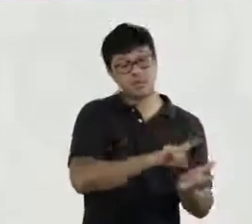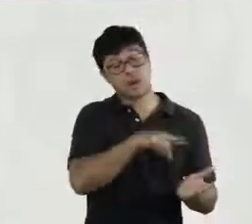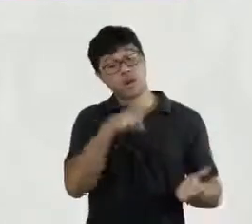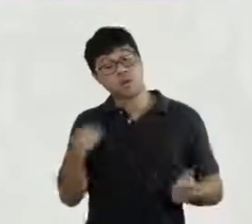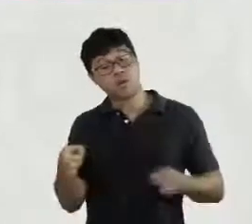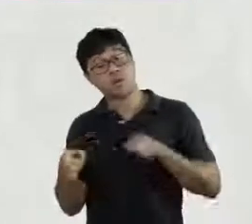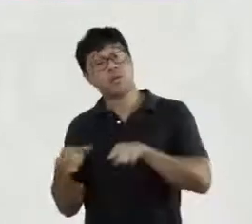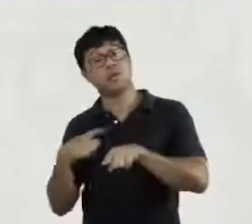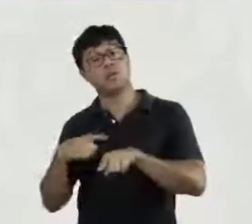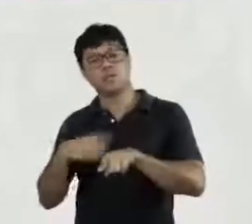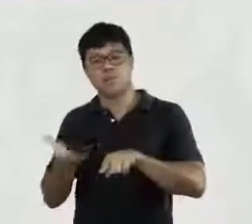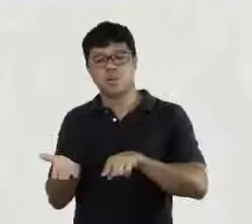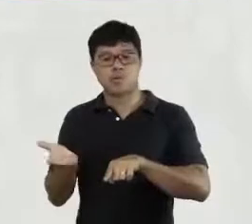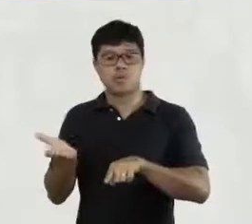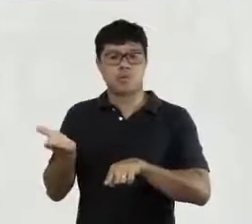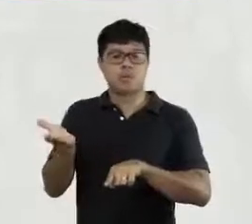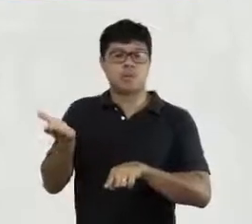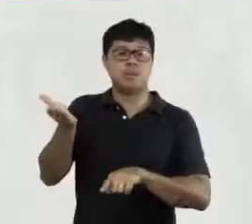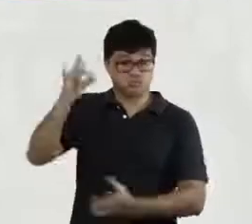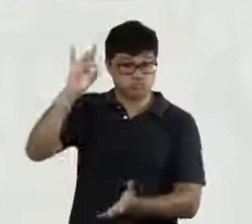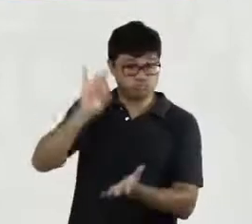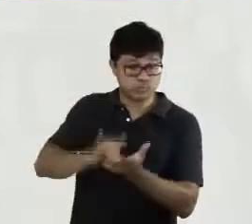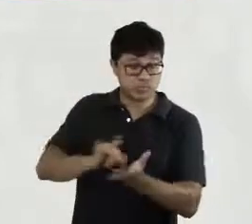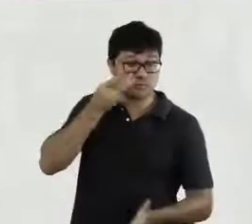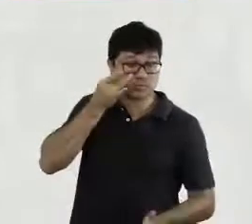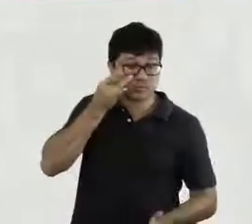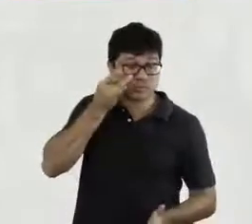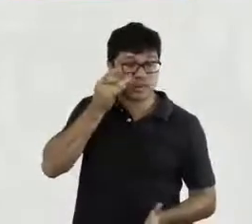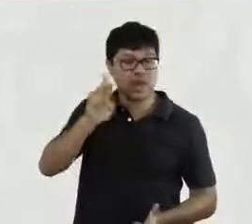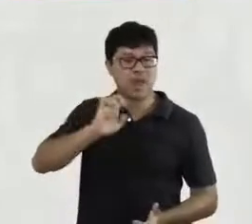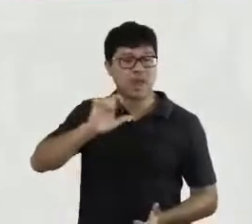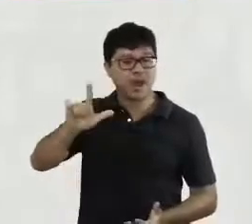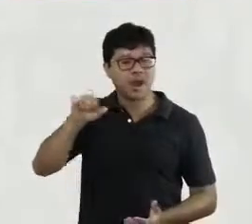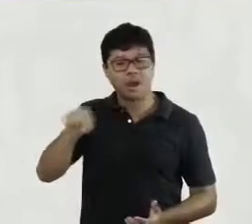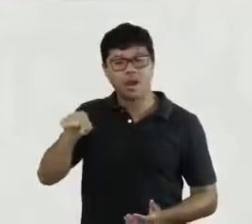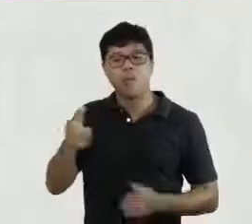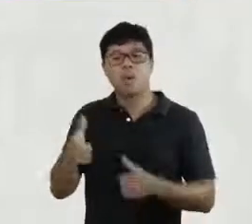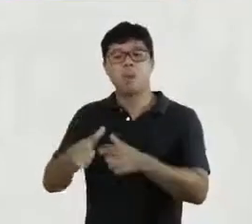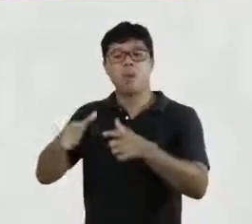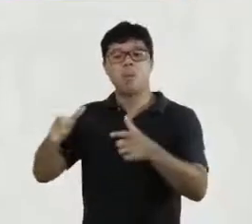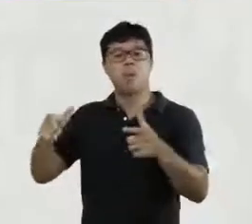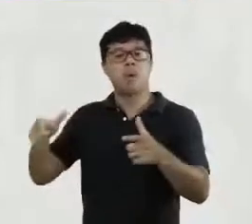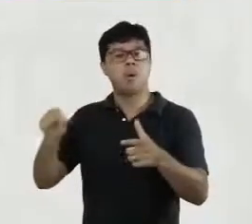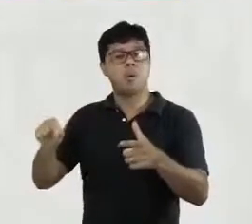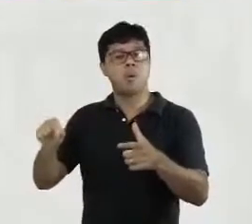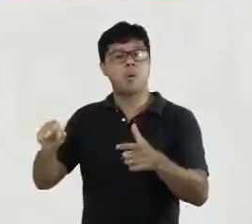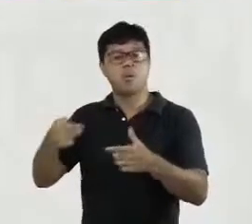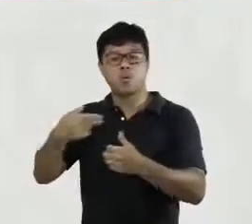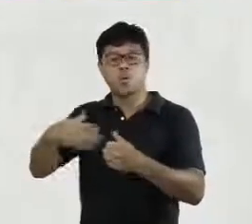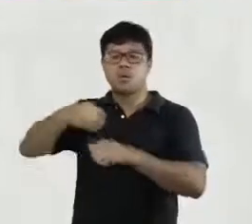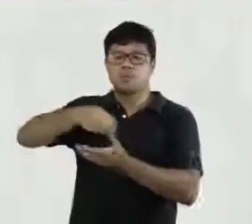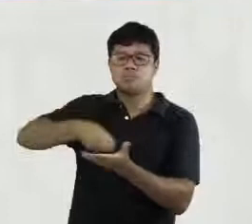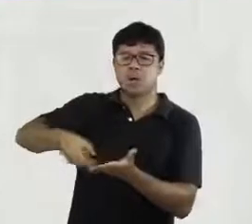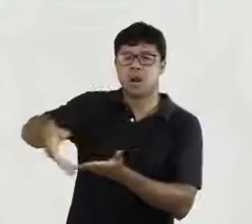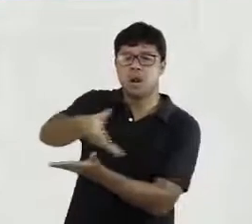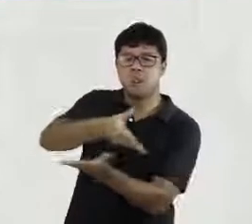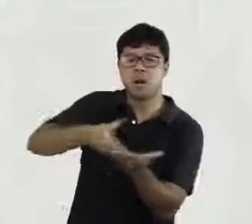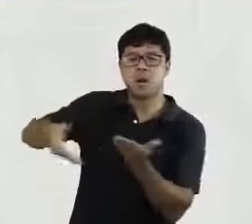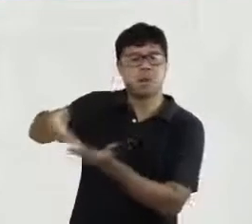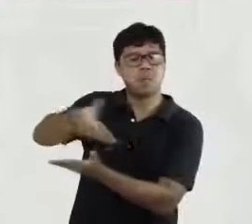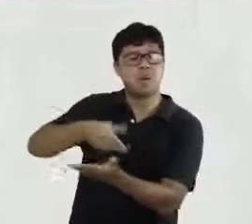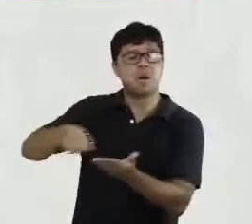outro, nós observamos um crescimento real, da expansão dos bens